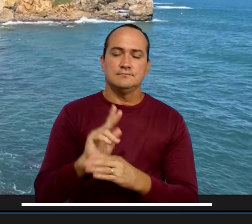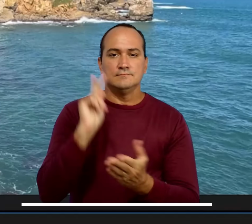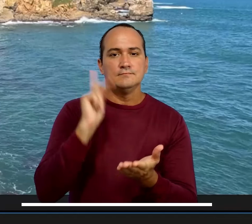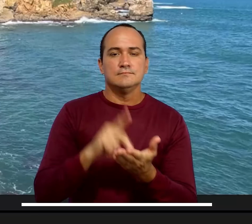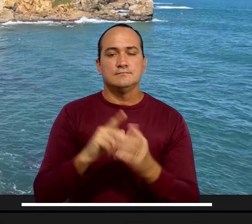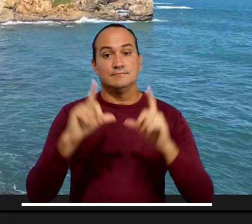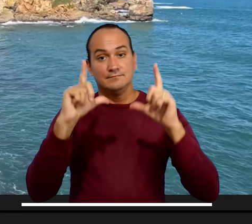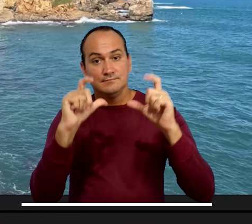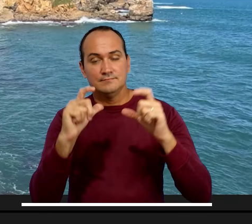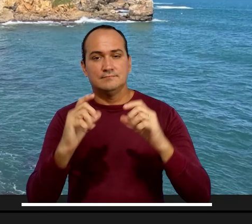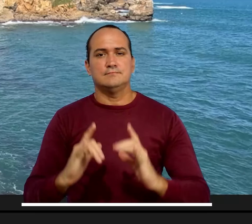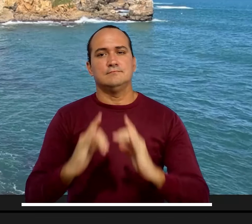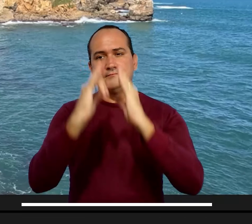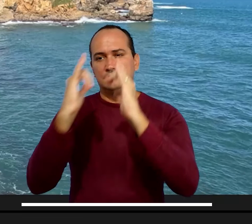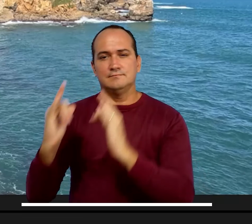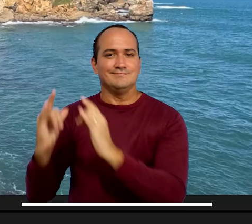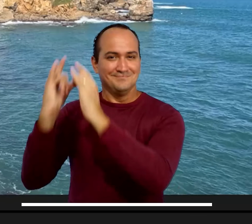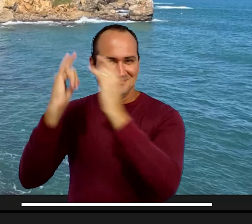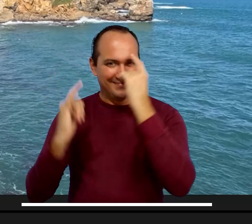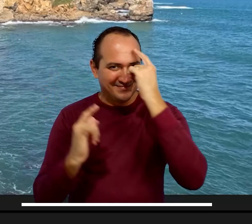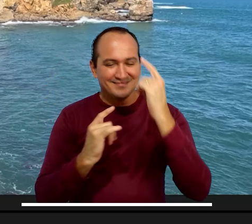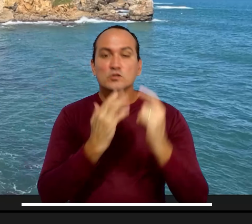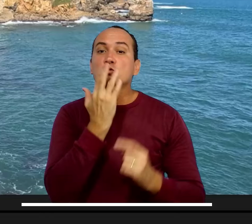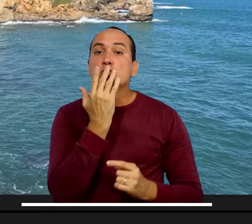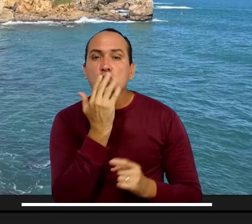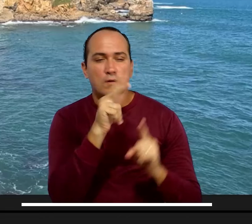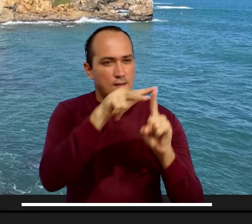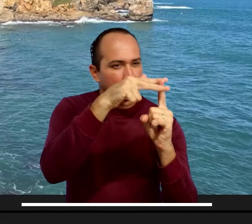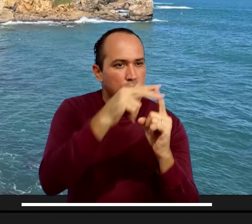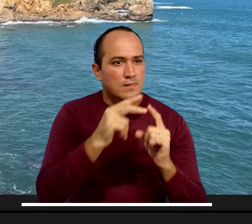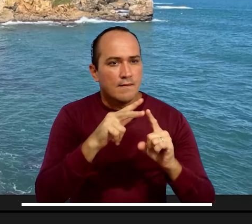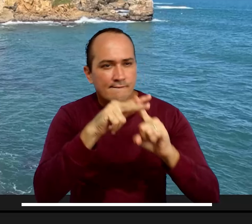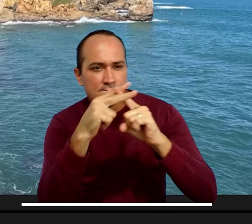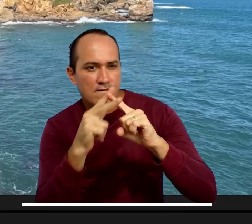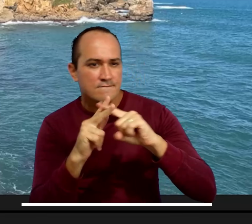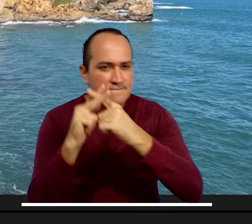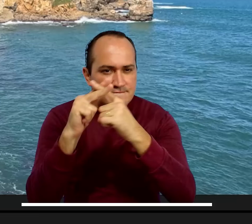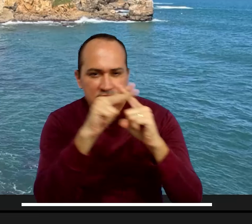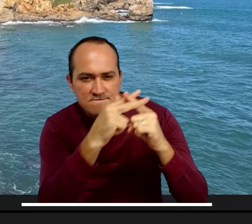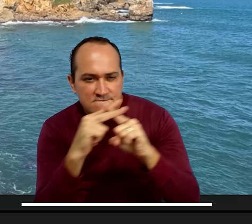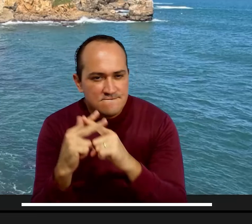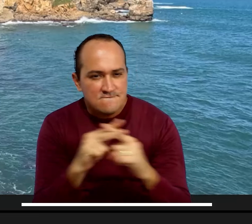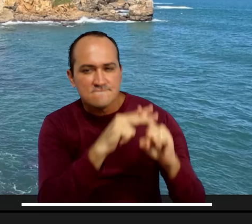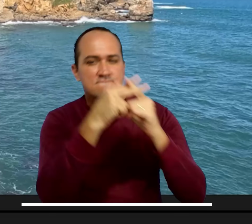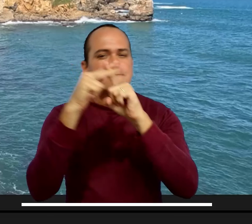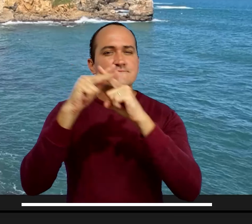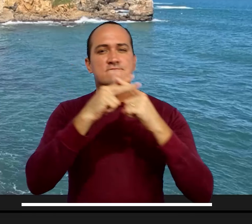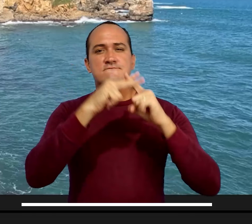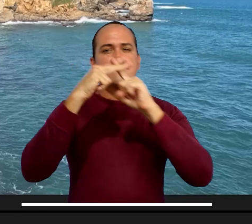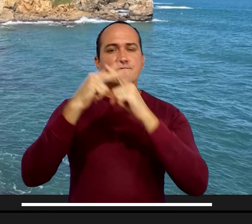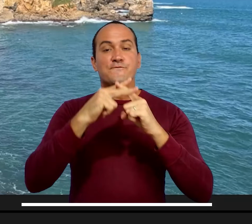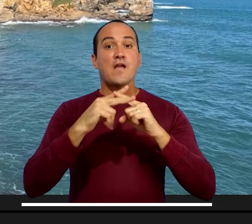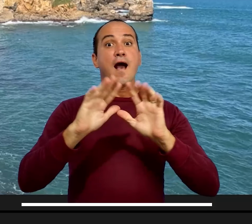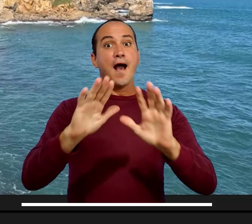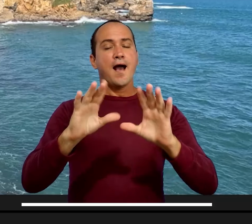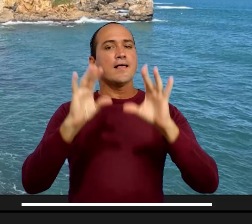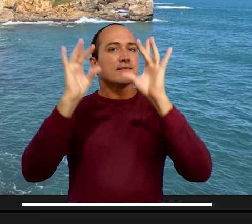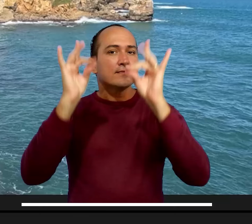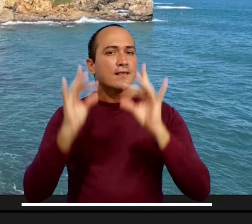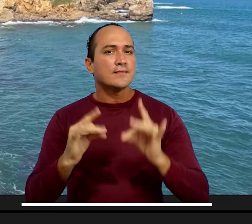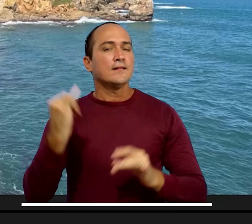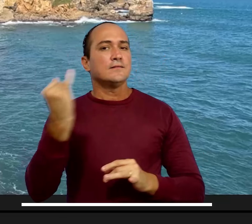aqui a foto do castelo e corrigir as cores, né? Então, vou pegar aqui a foto do castelo. Teve um detalhe